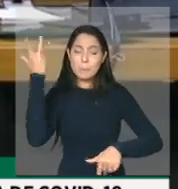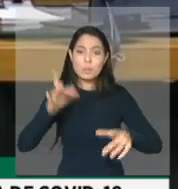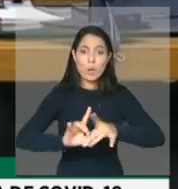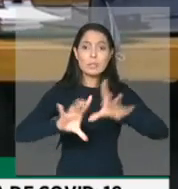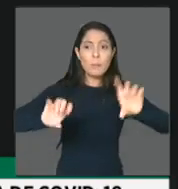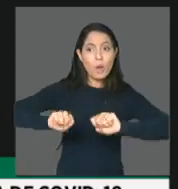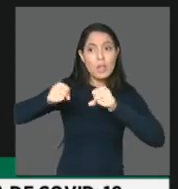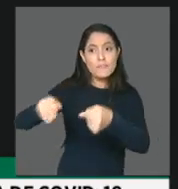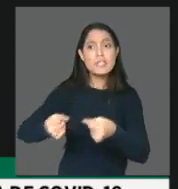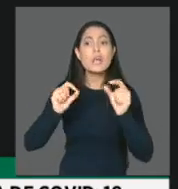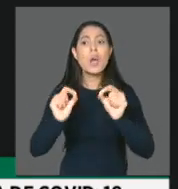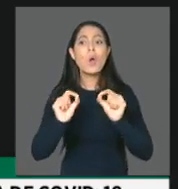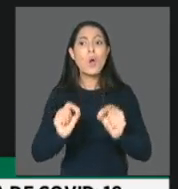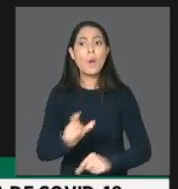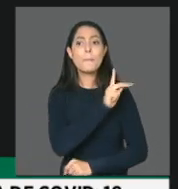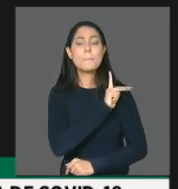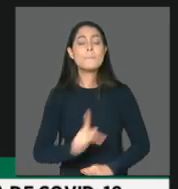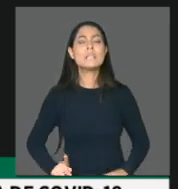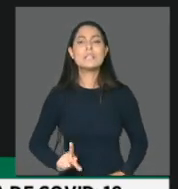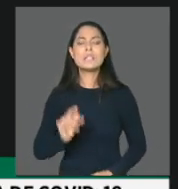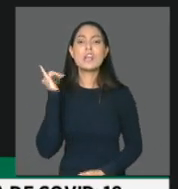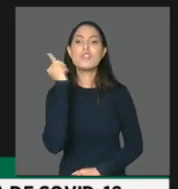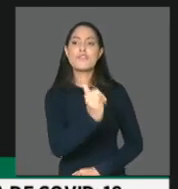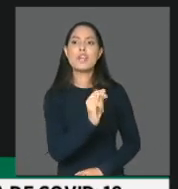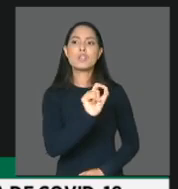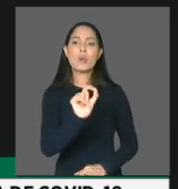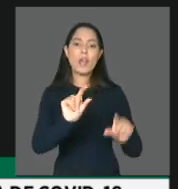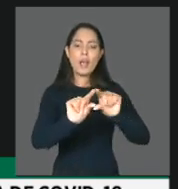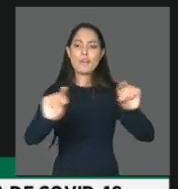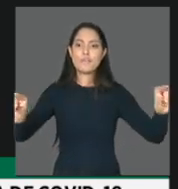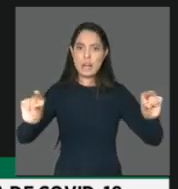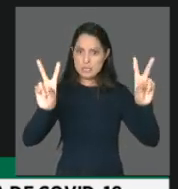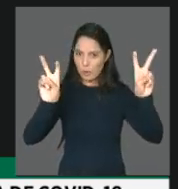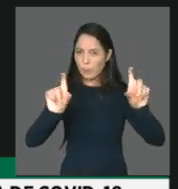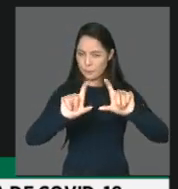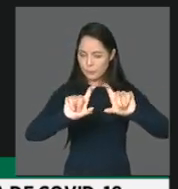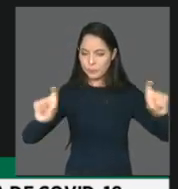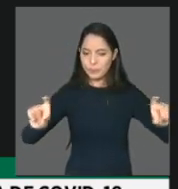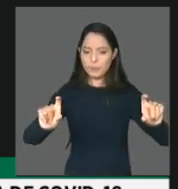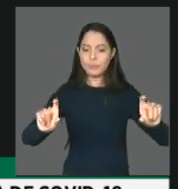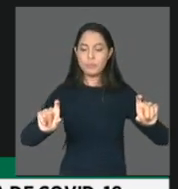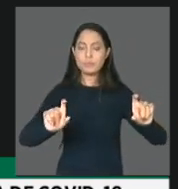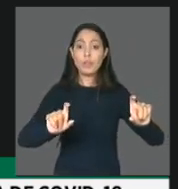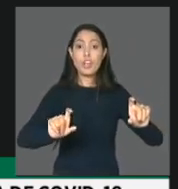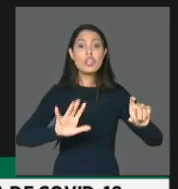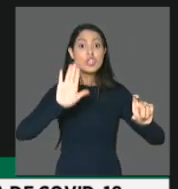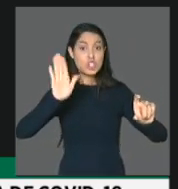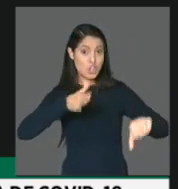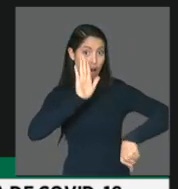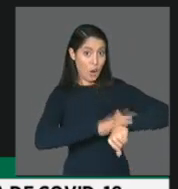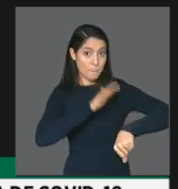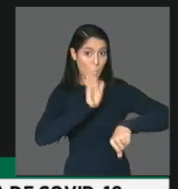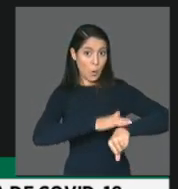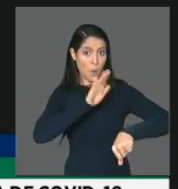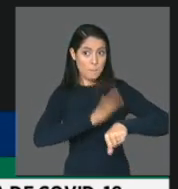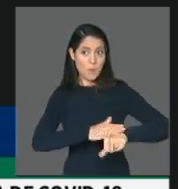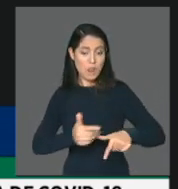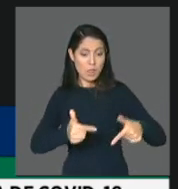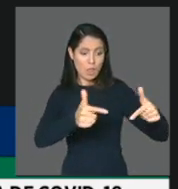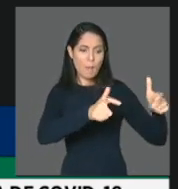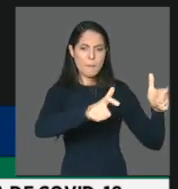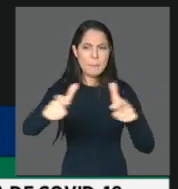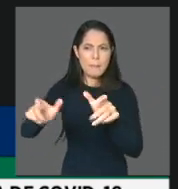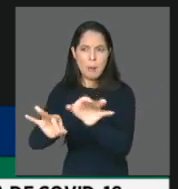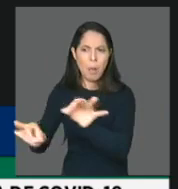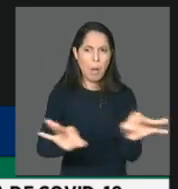o que o presidente está querendo dizer com a frase abre aspas, está chegando a hora de ser colocado tudo no seu